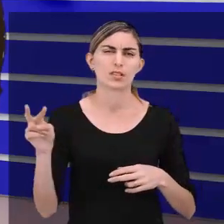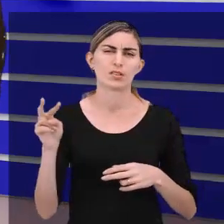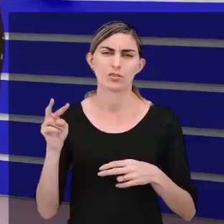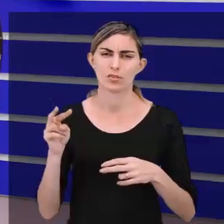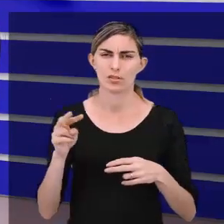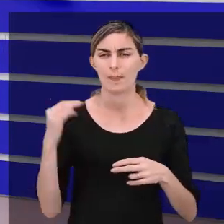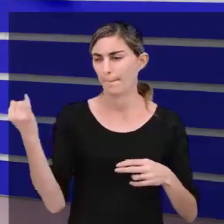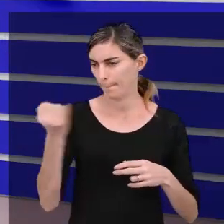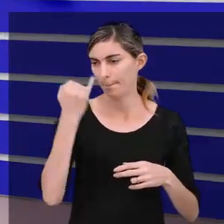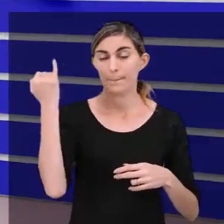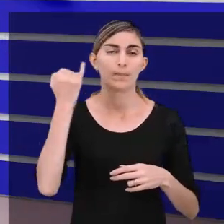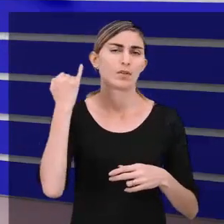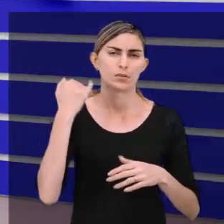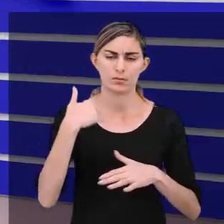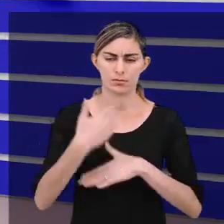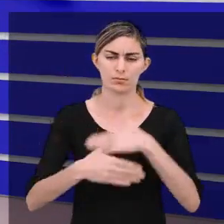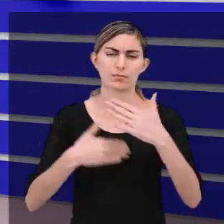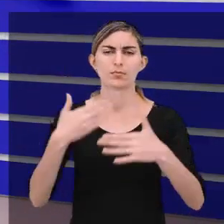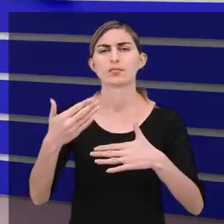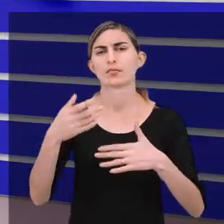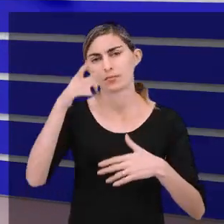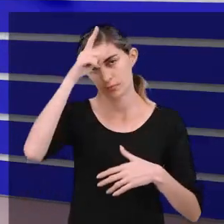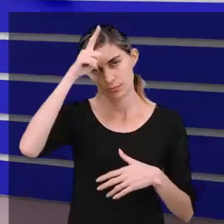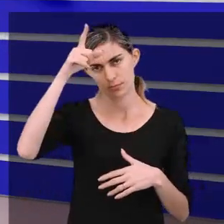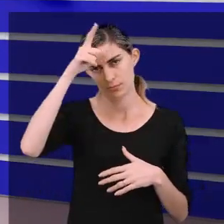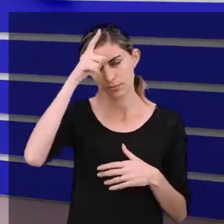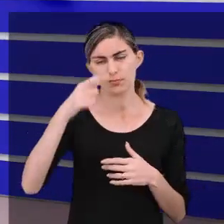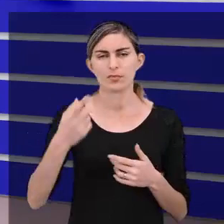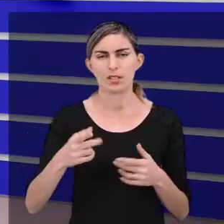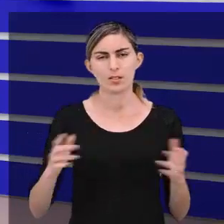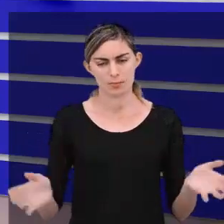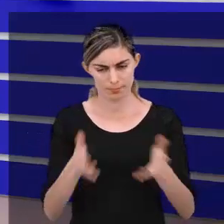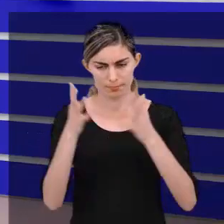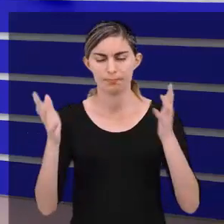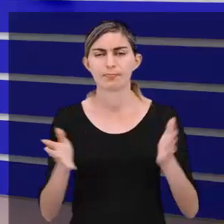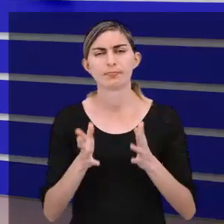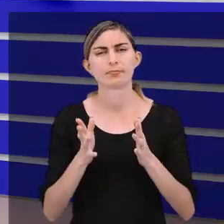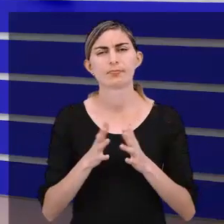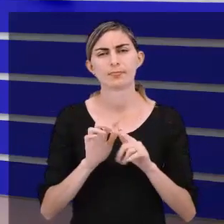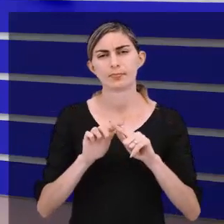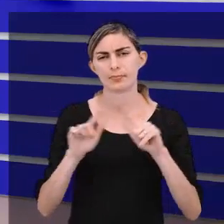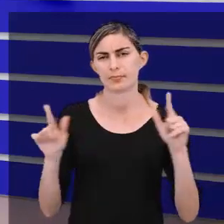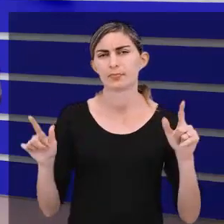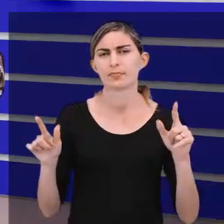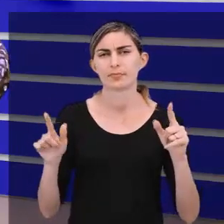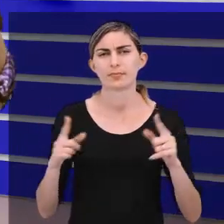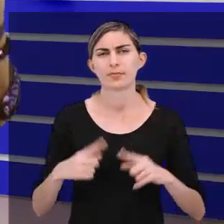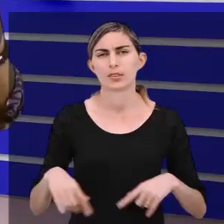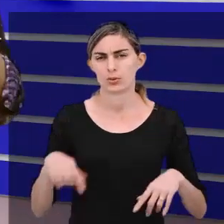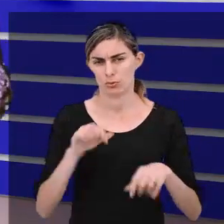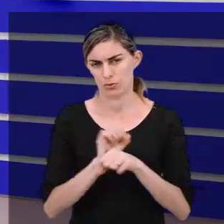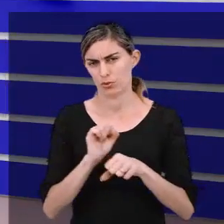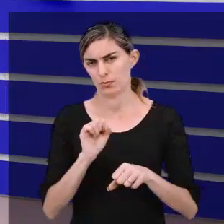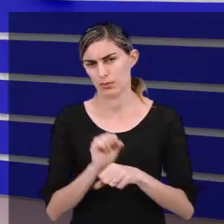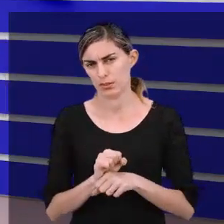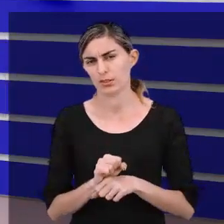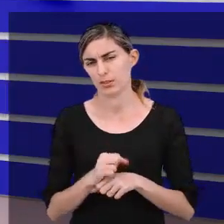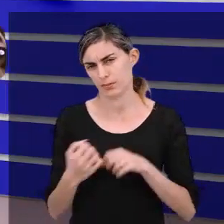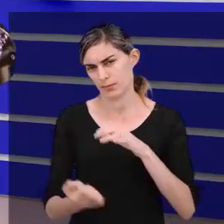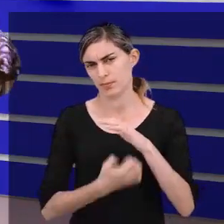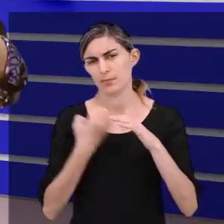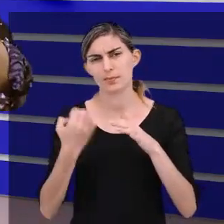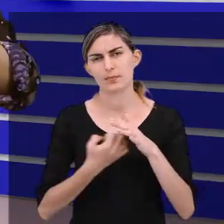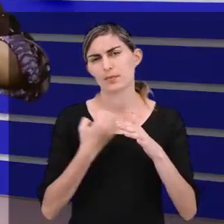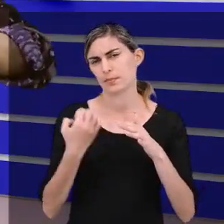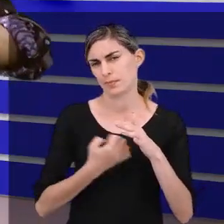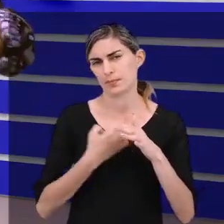a importância de se desenvolver a liderança e elas investem, né? Mas eu vou esperar que a empresa, essa